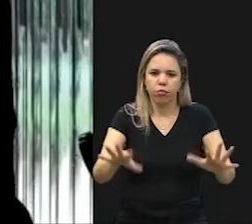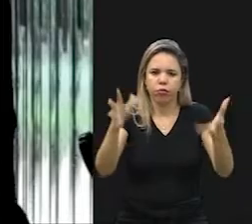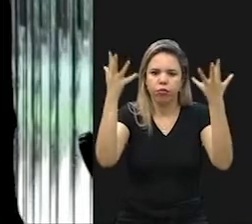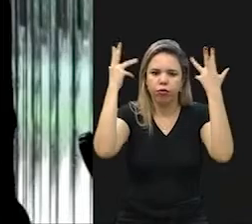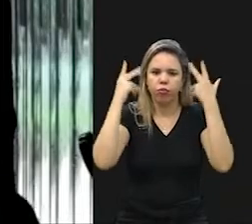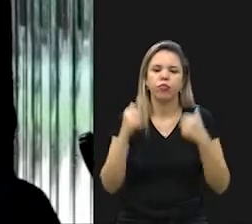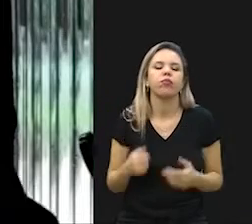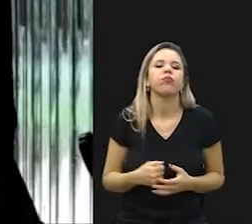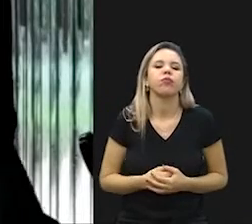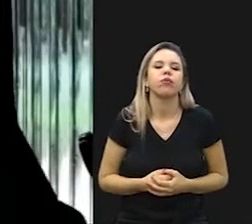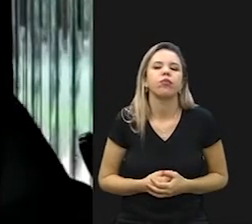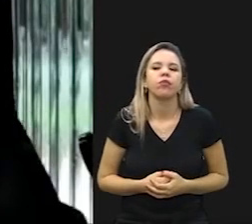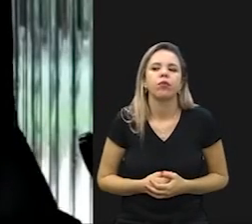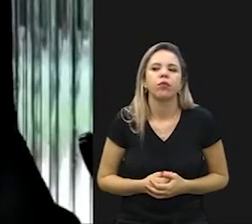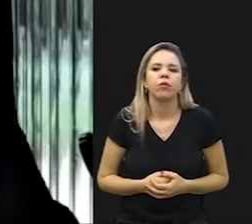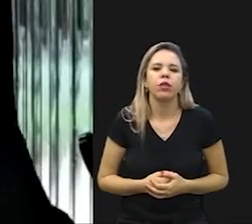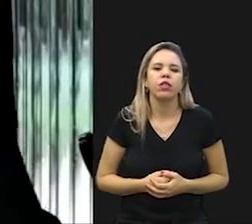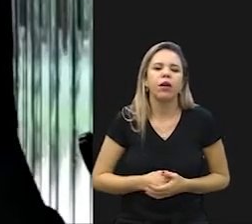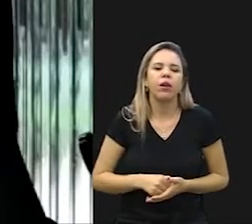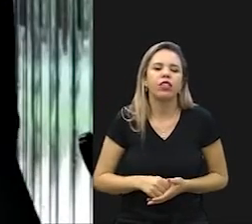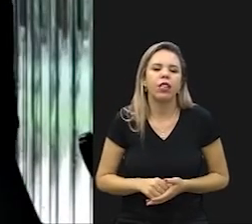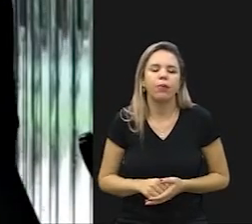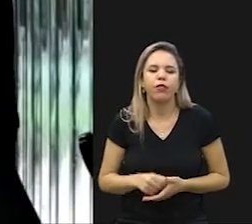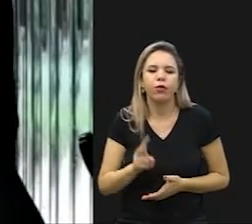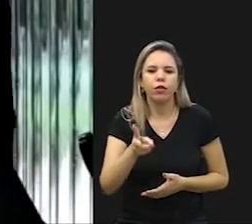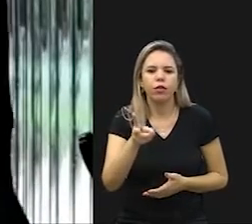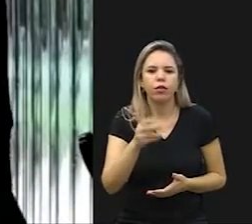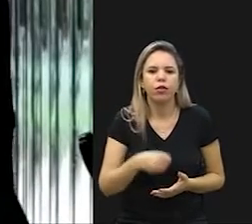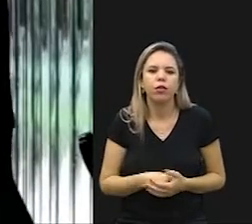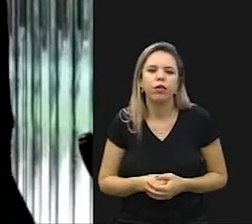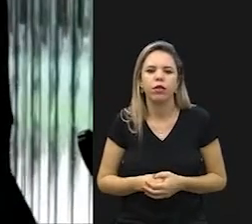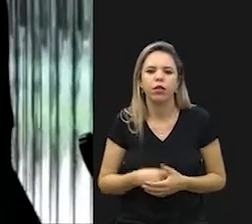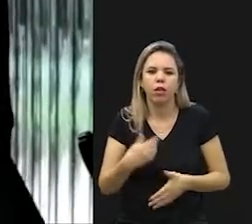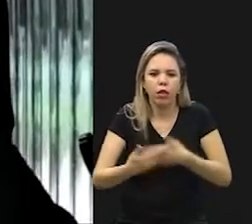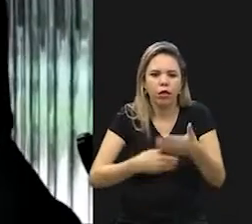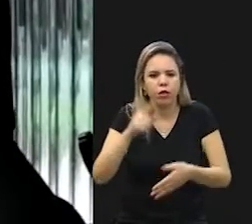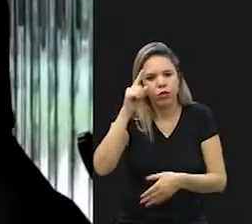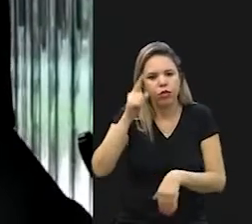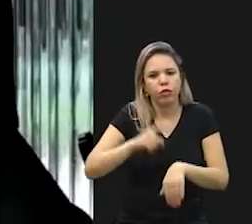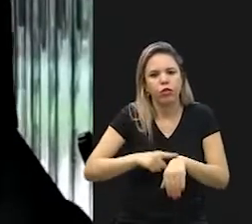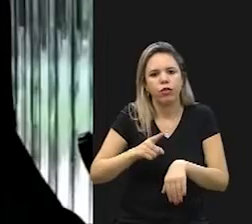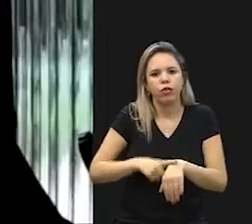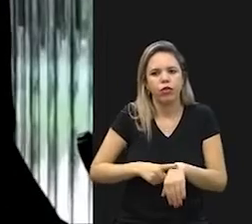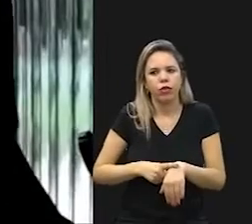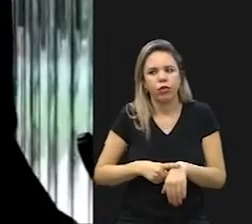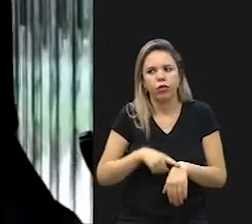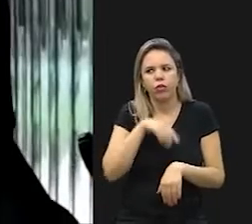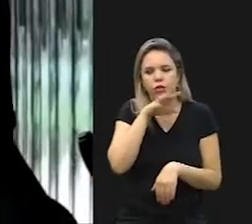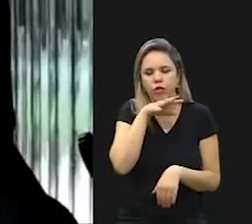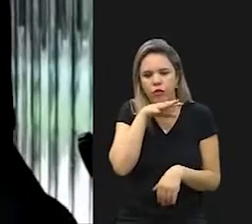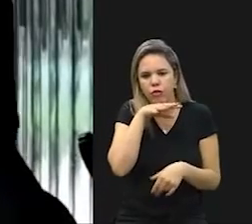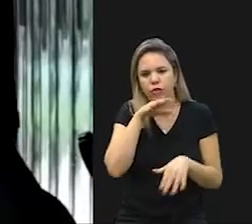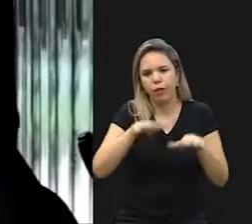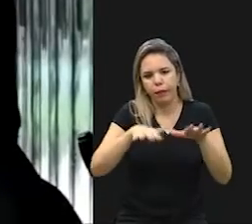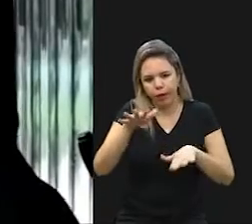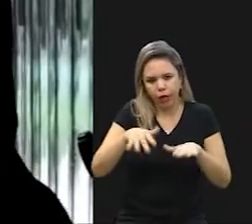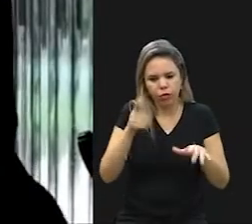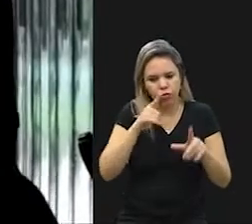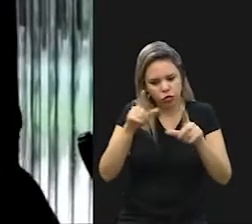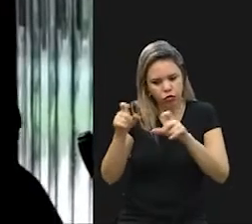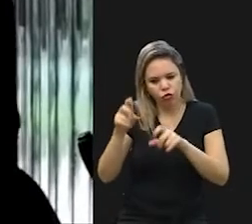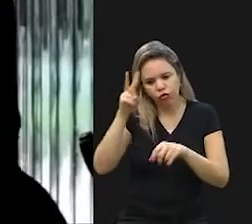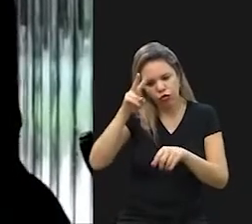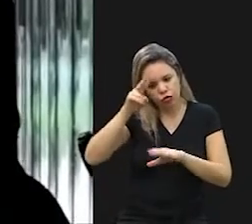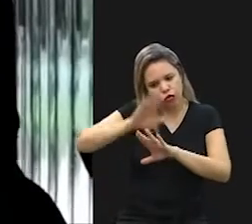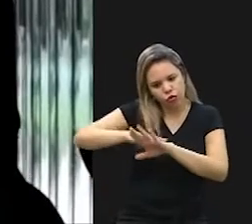da flora. Então é sempre uma coisa muito diferente, cada dia, cada hora, cada bicho, sempre tem uma